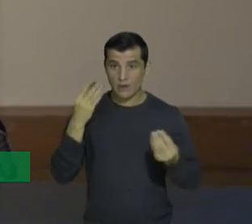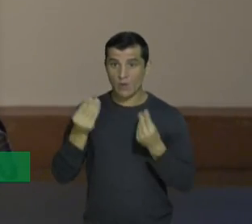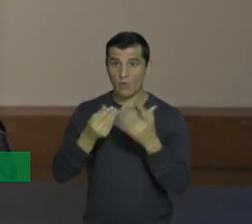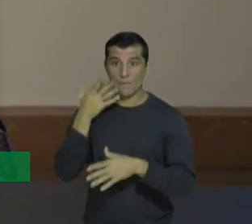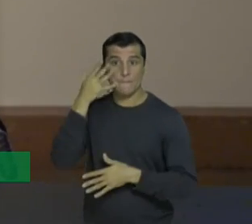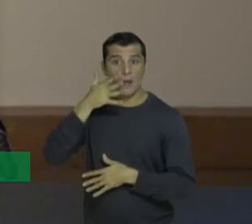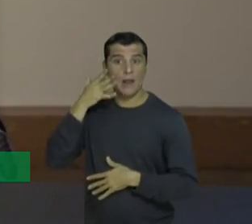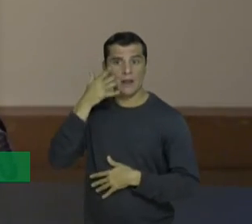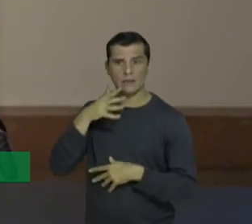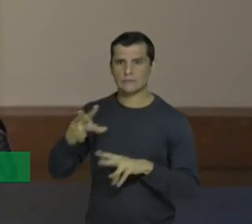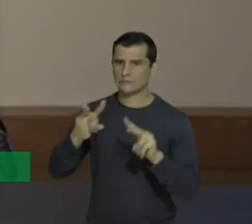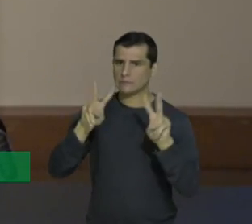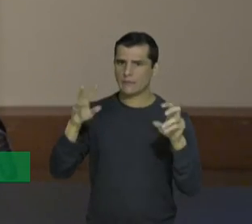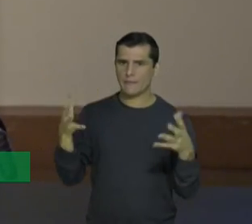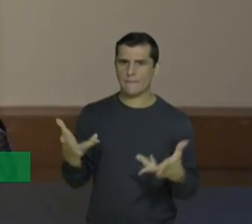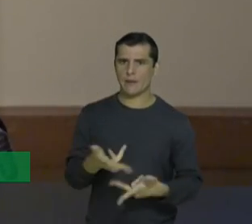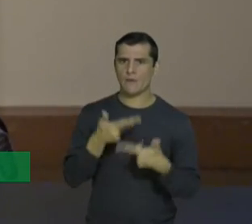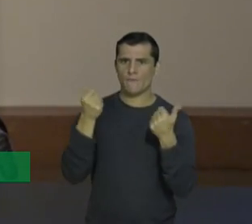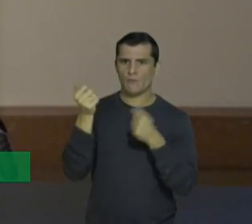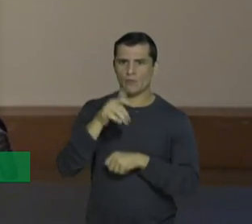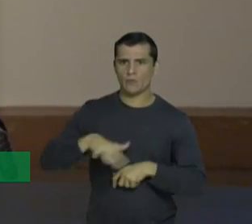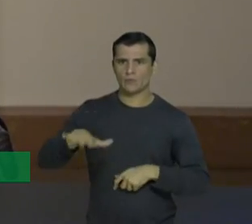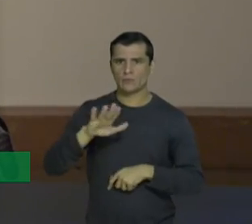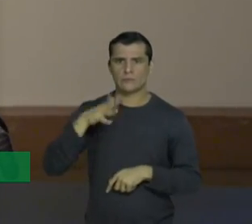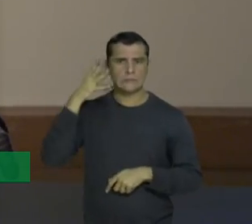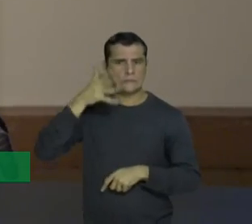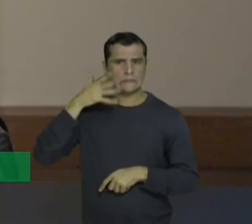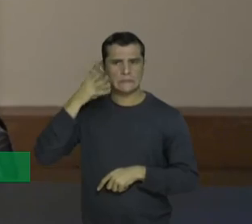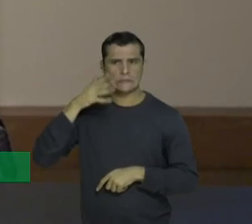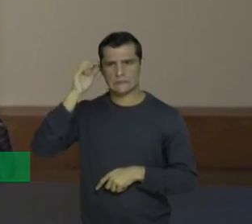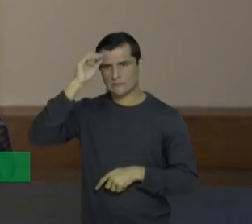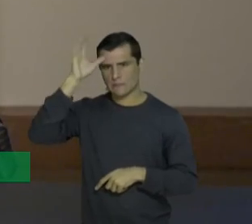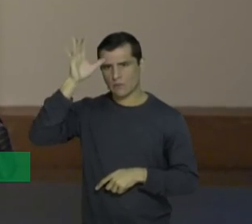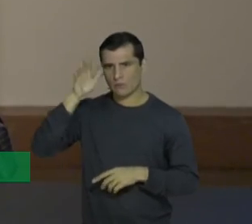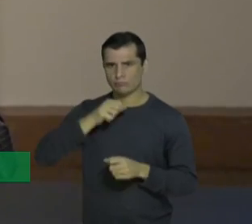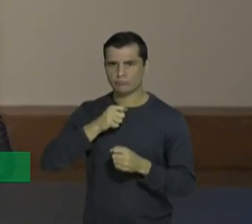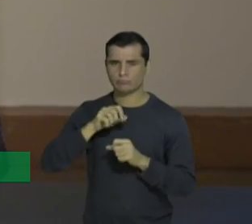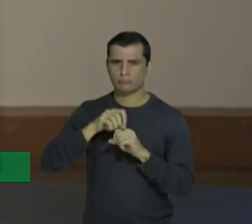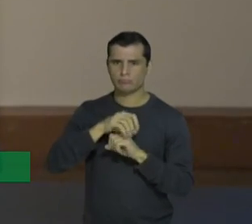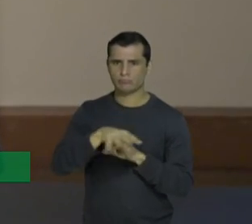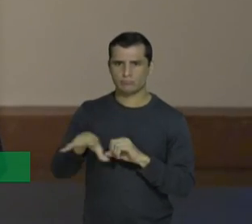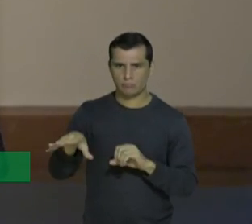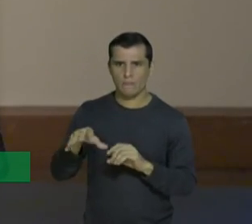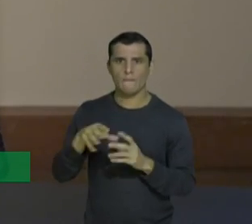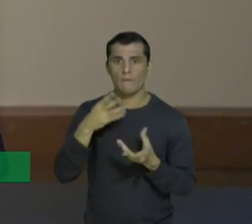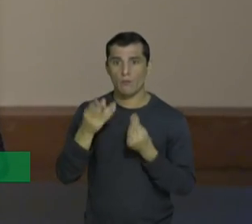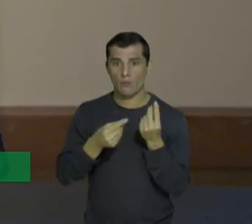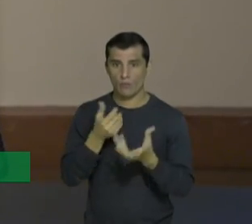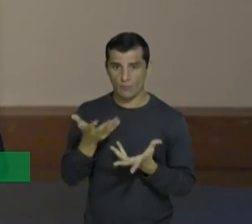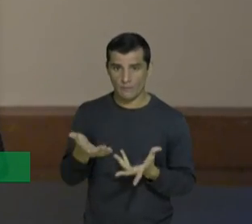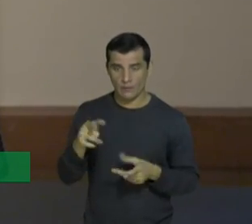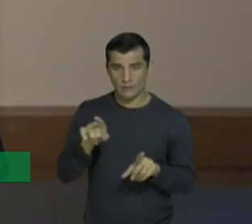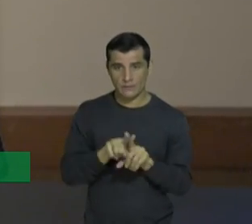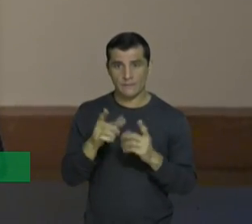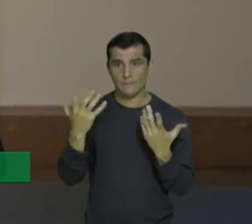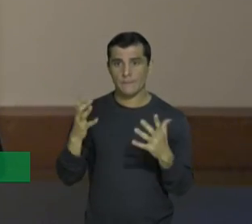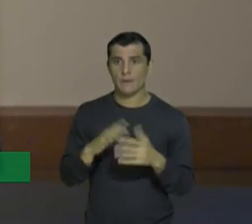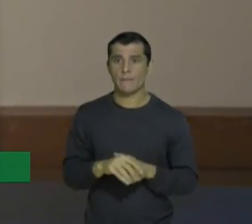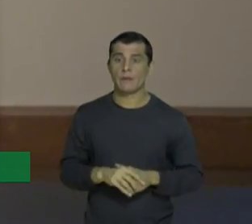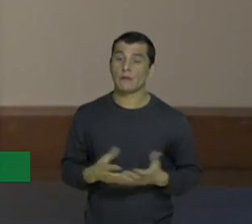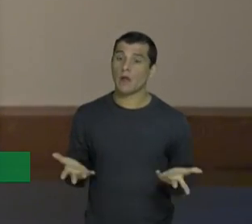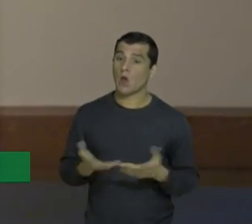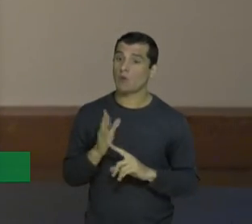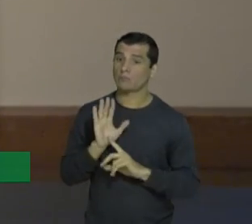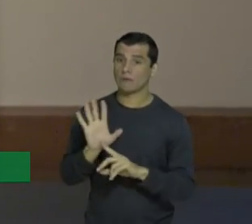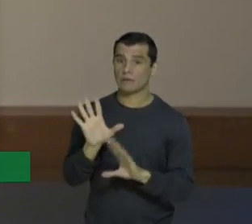riquíssimas debates eh muito bons todos estão de parabéns bom então Eh vou me apresentar muito brevemente